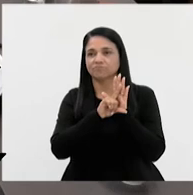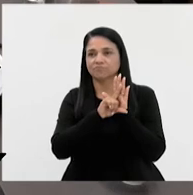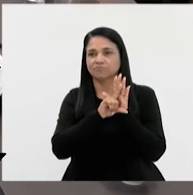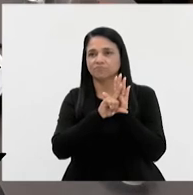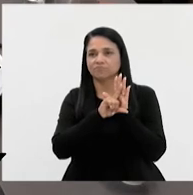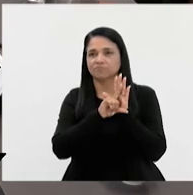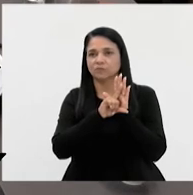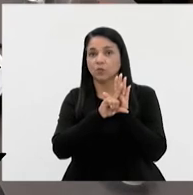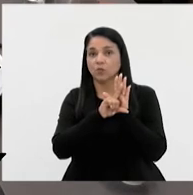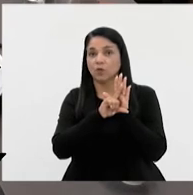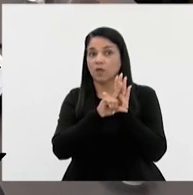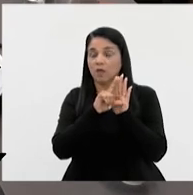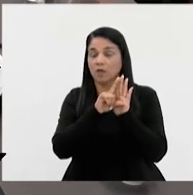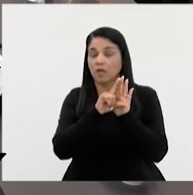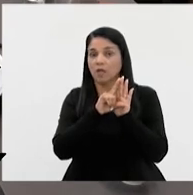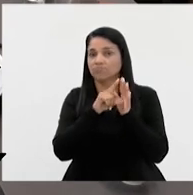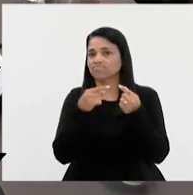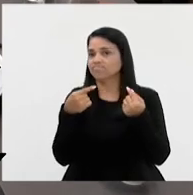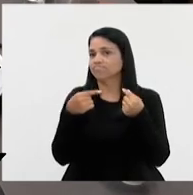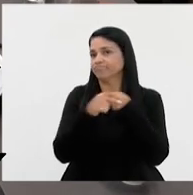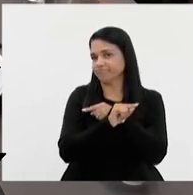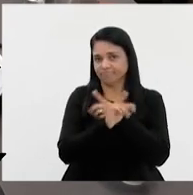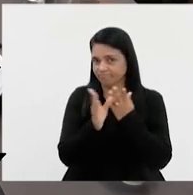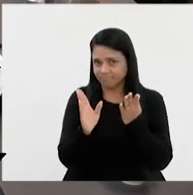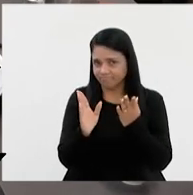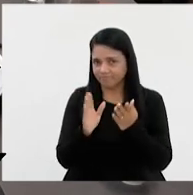Ilegal ou inconstitucional? Ilegal.